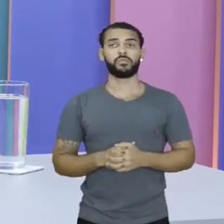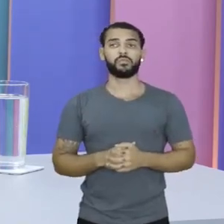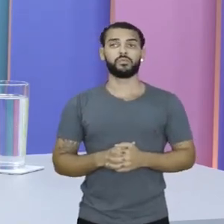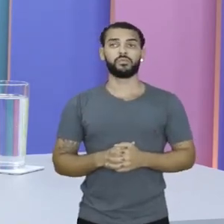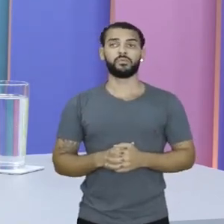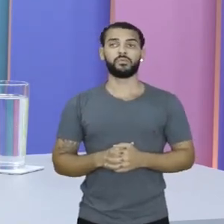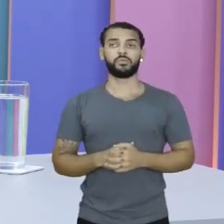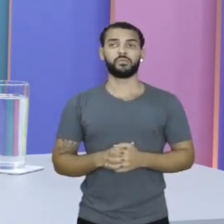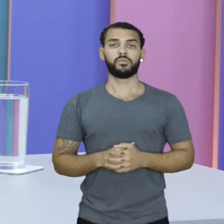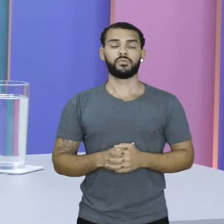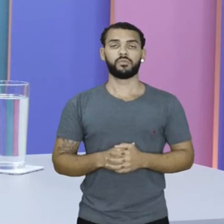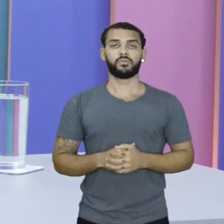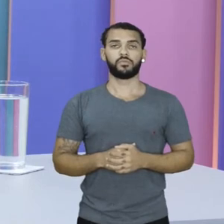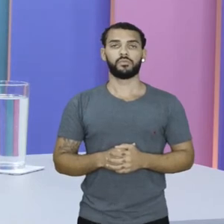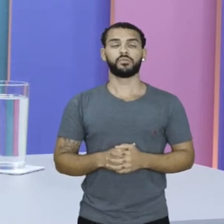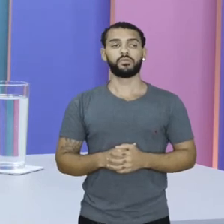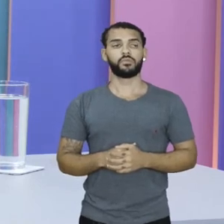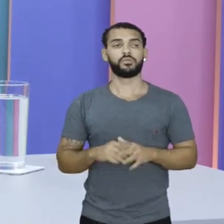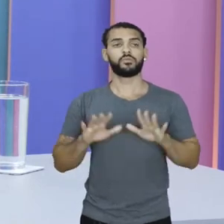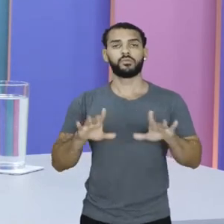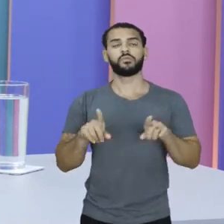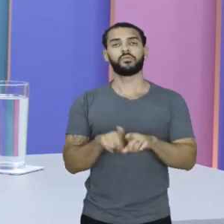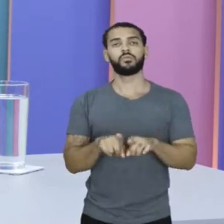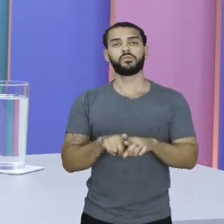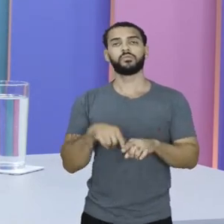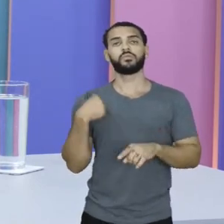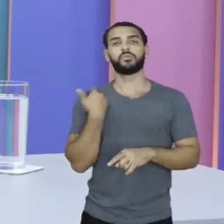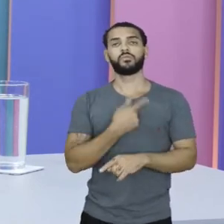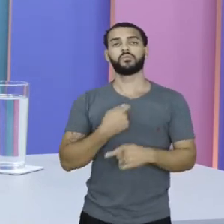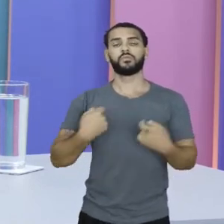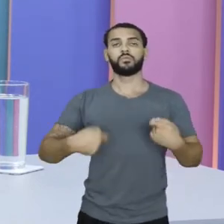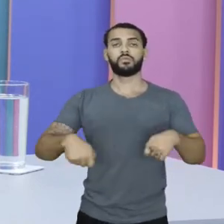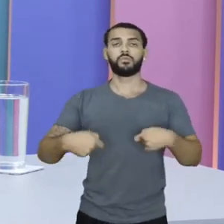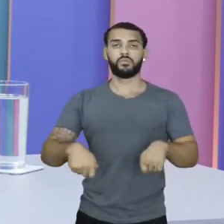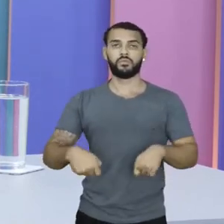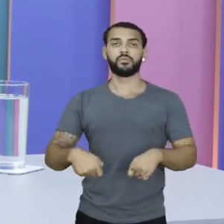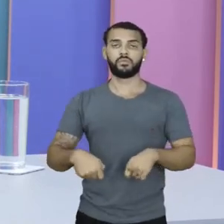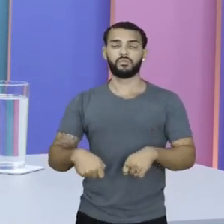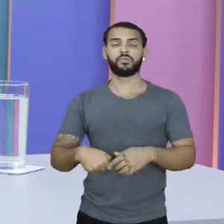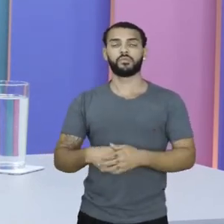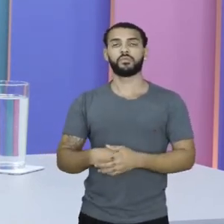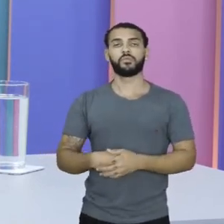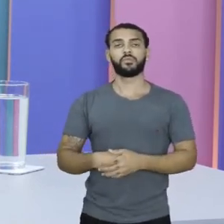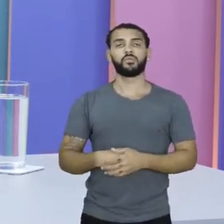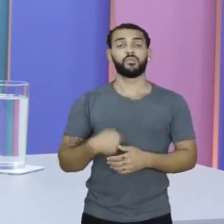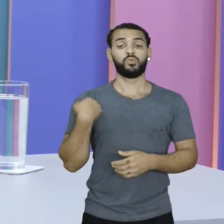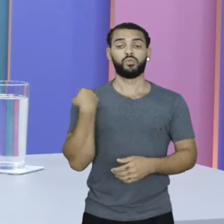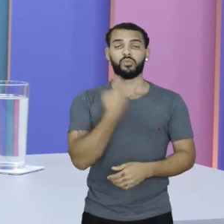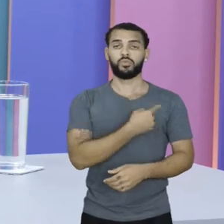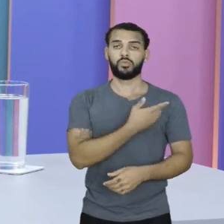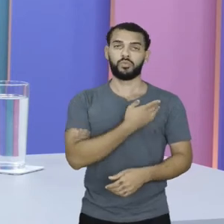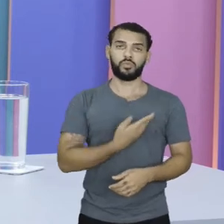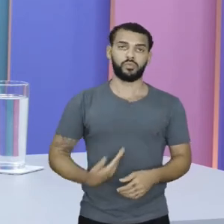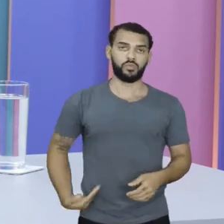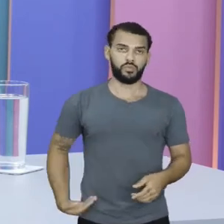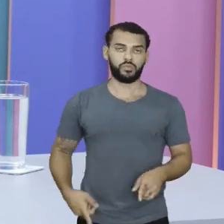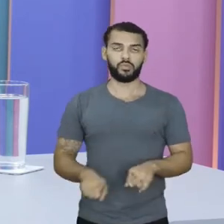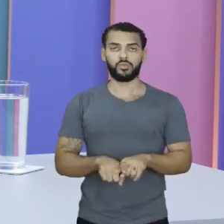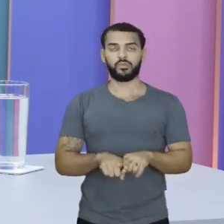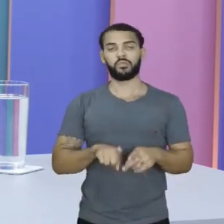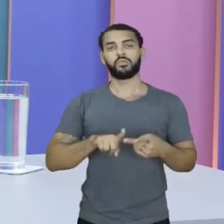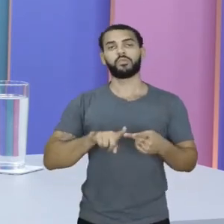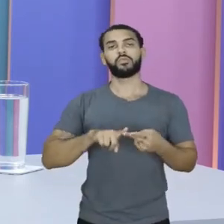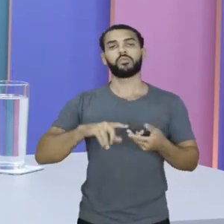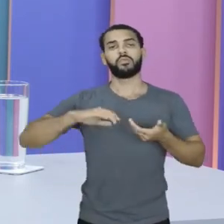né, promissor, mas também penso que a gente precisa, o nosso governo e o parlamento brasileiro precisa